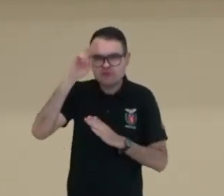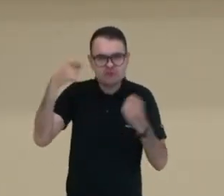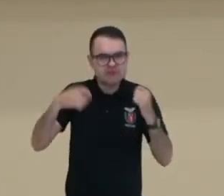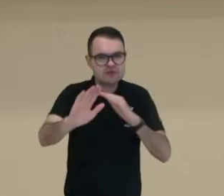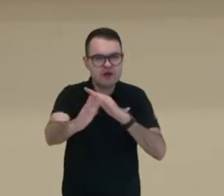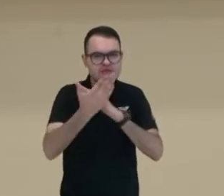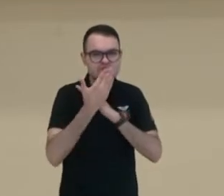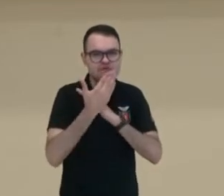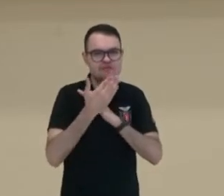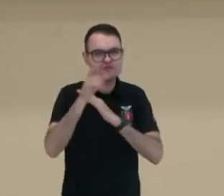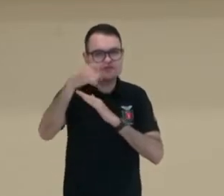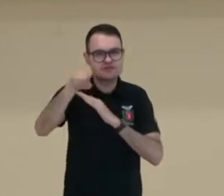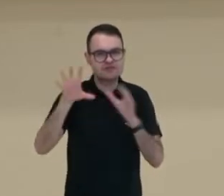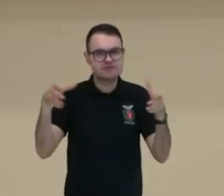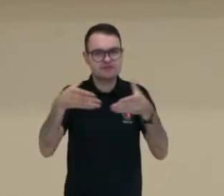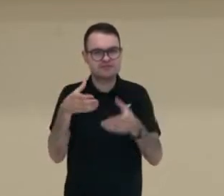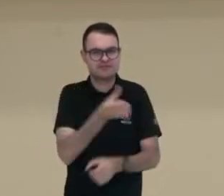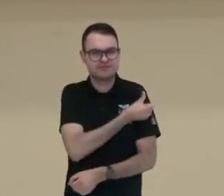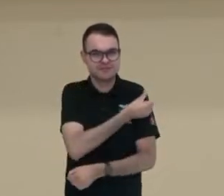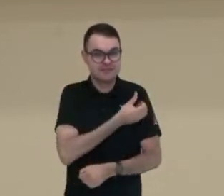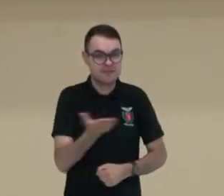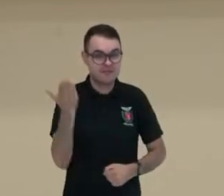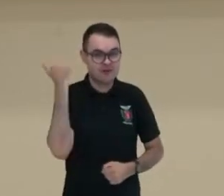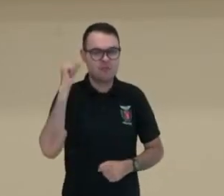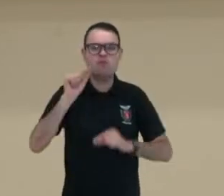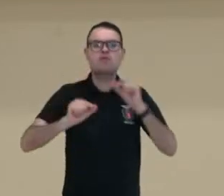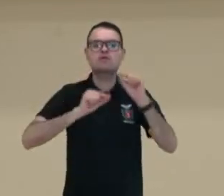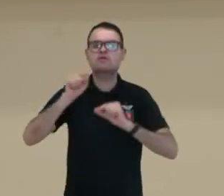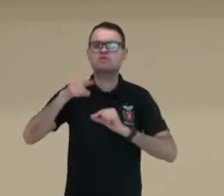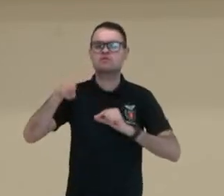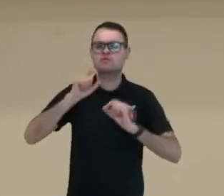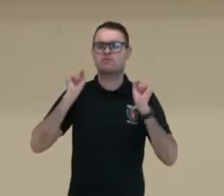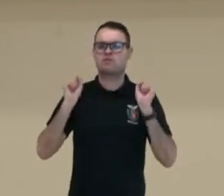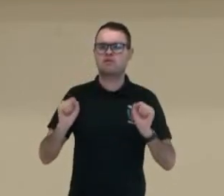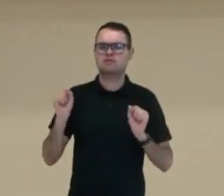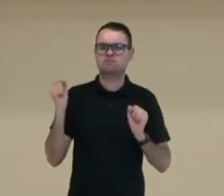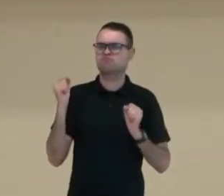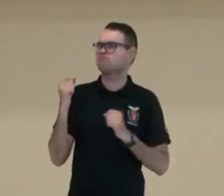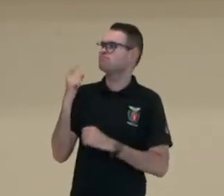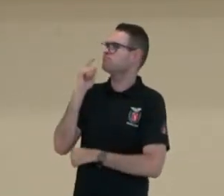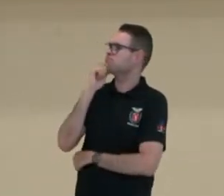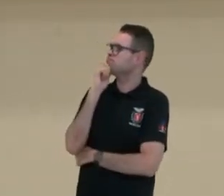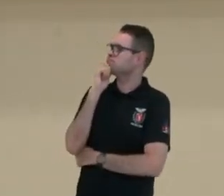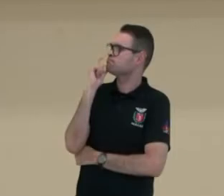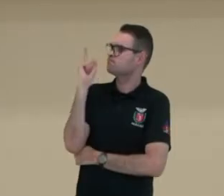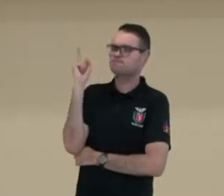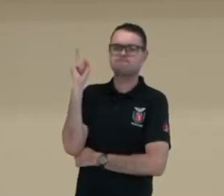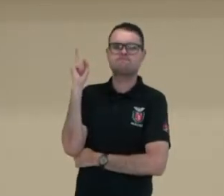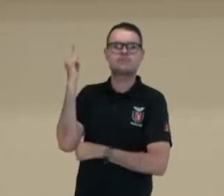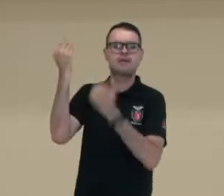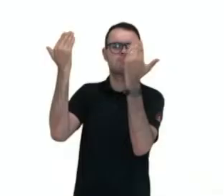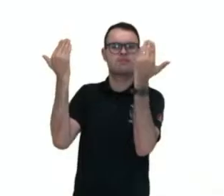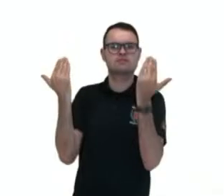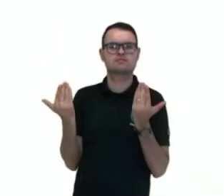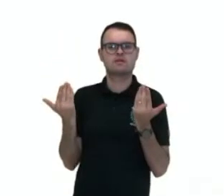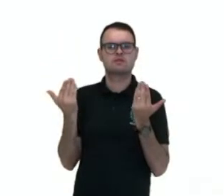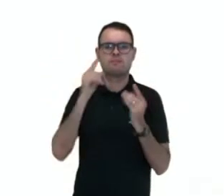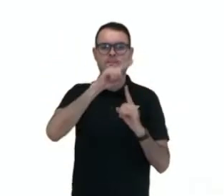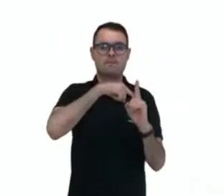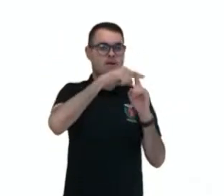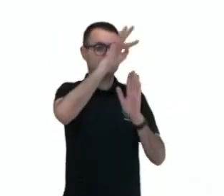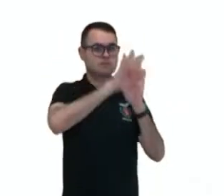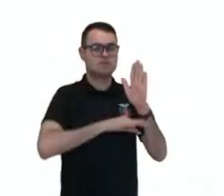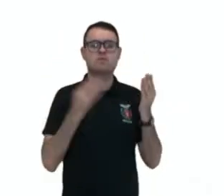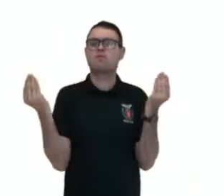galerinha do sexto ano. Vamos lá? O que vocês podem analisar dessa imagem e desse texto? Você sabe como se formou o